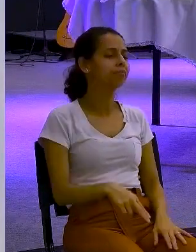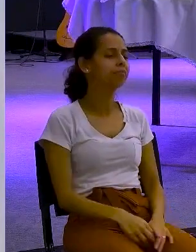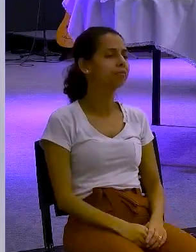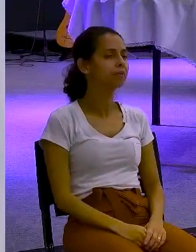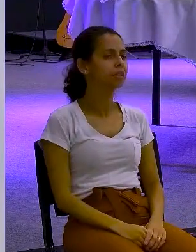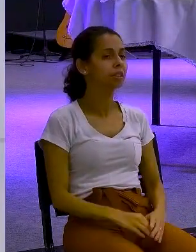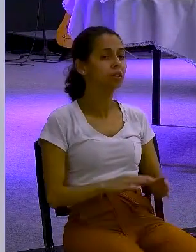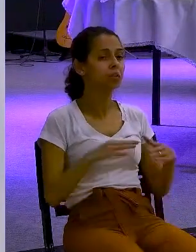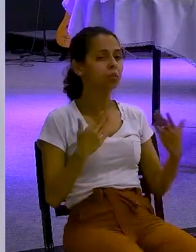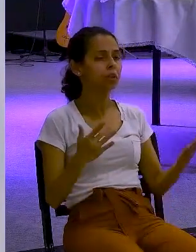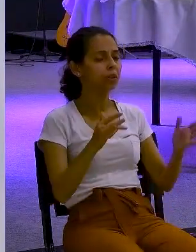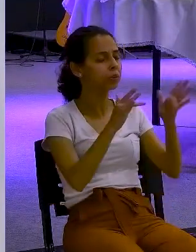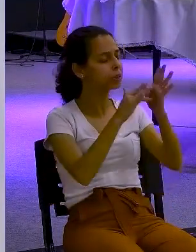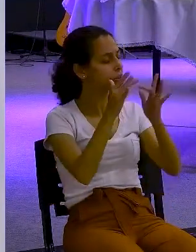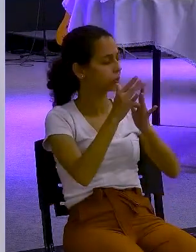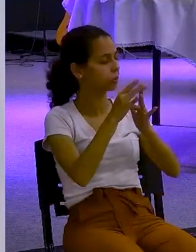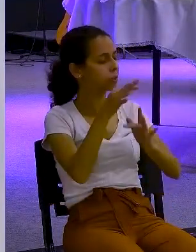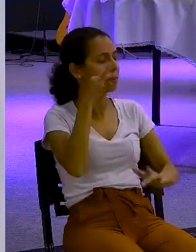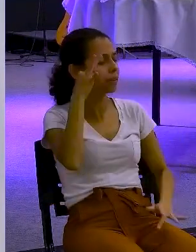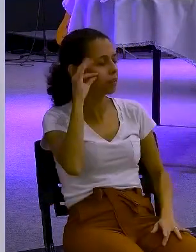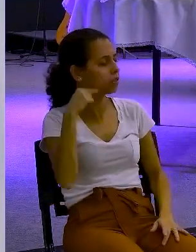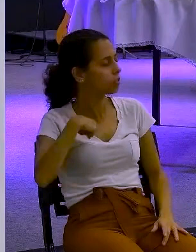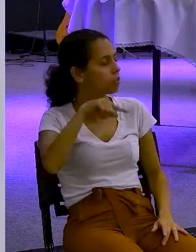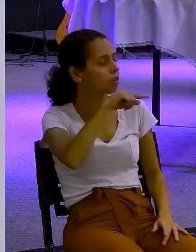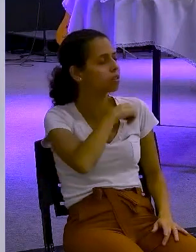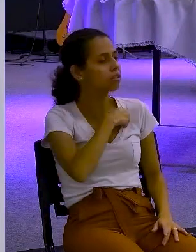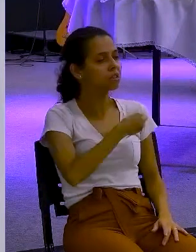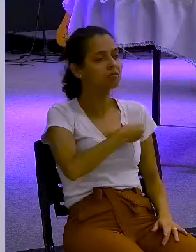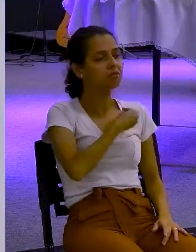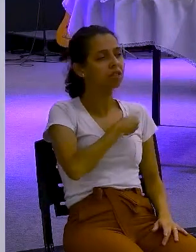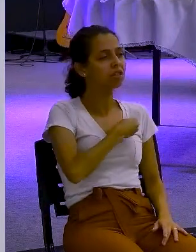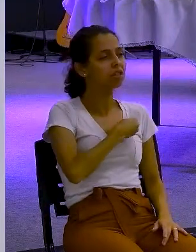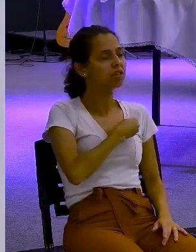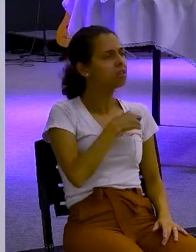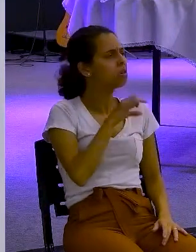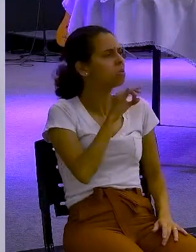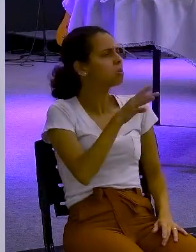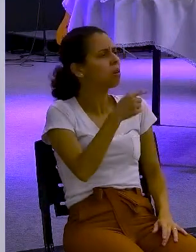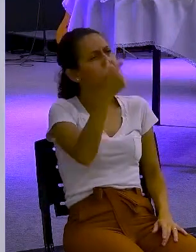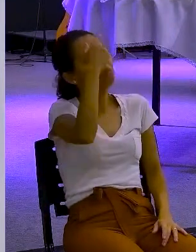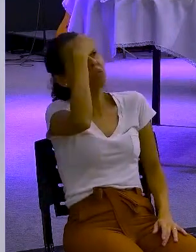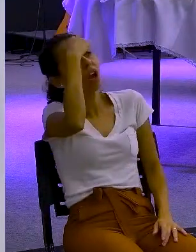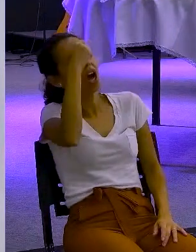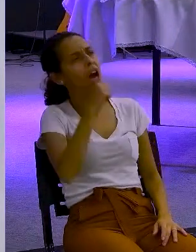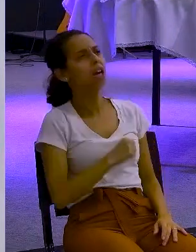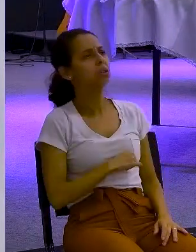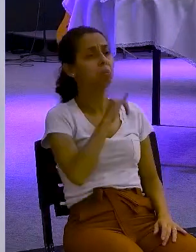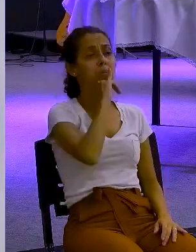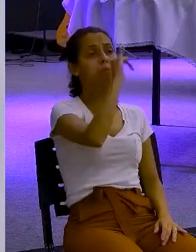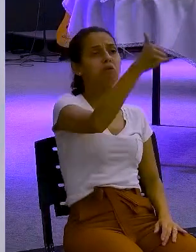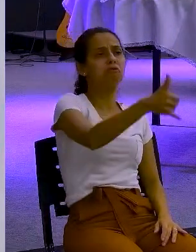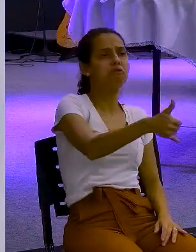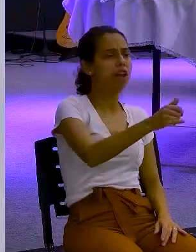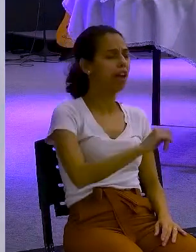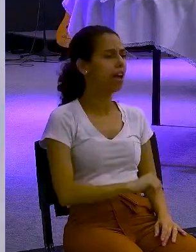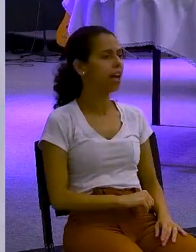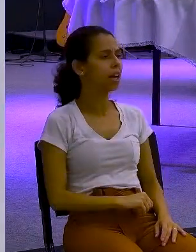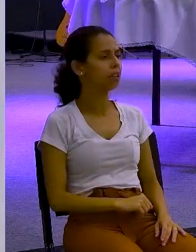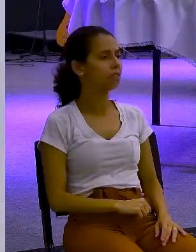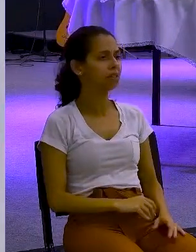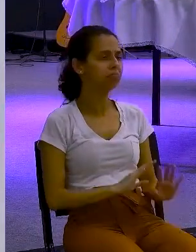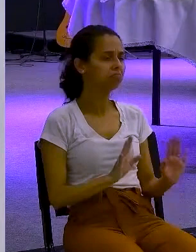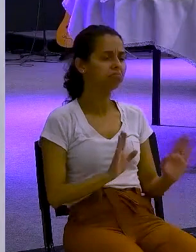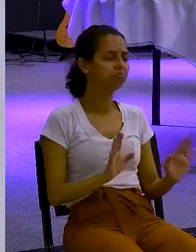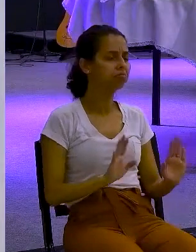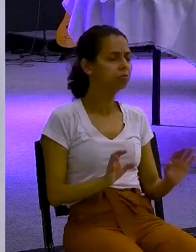Quando Jesus se faz presente em nossas vidas, Ele não é só um sábio, Ele não é só um profeta, Ele não é só uma imagem de